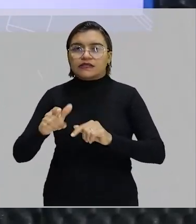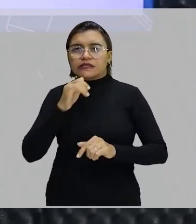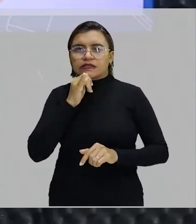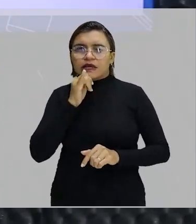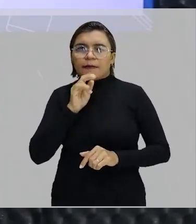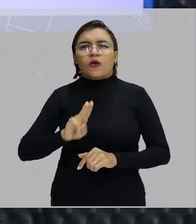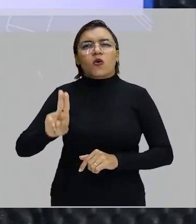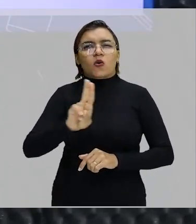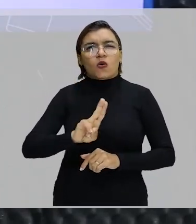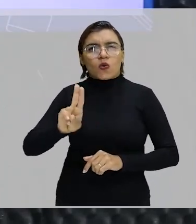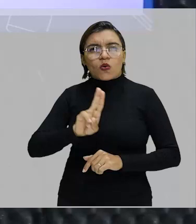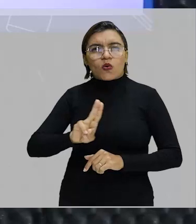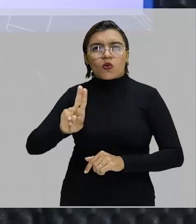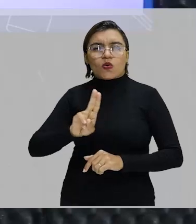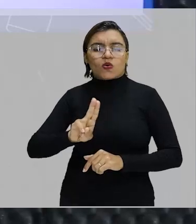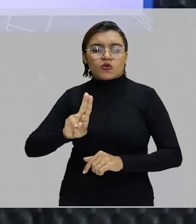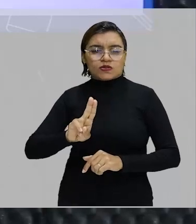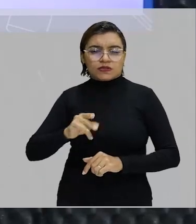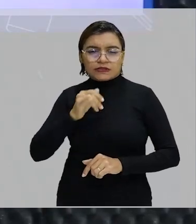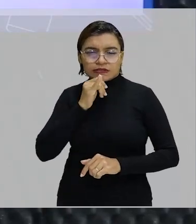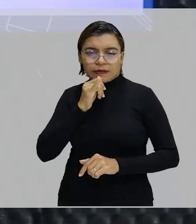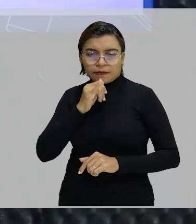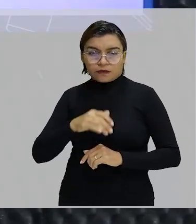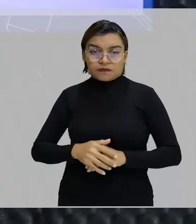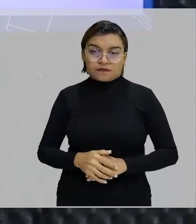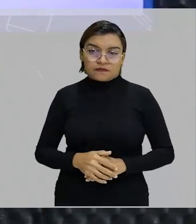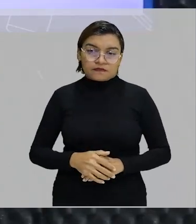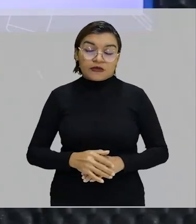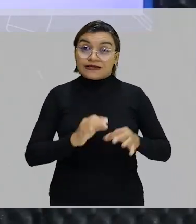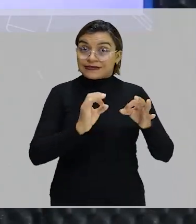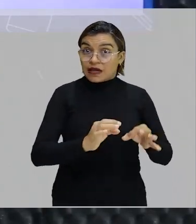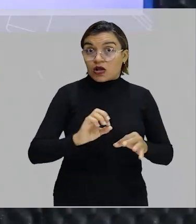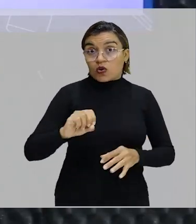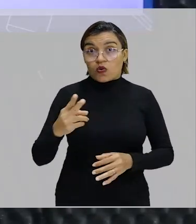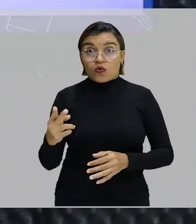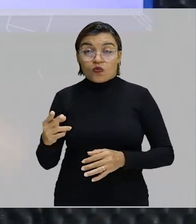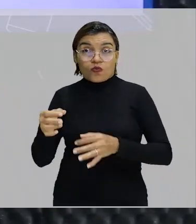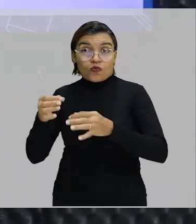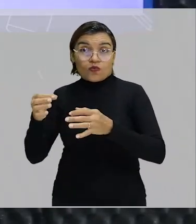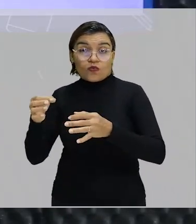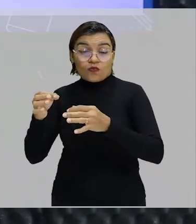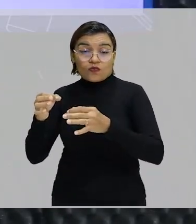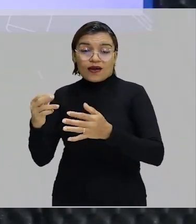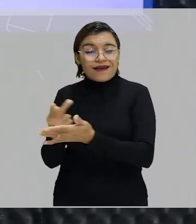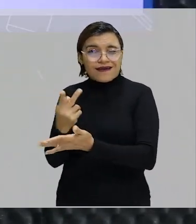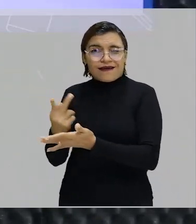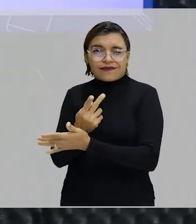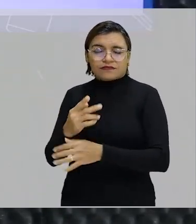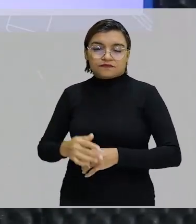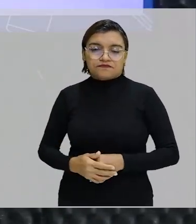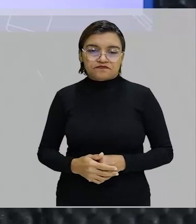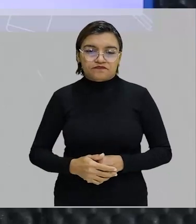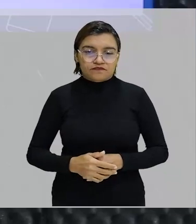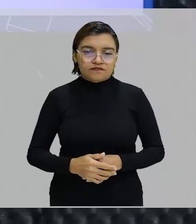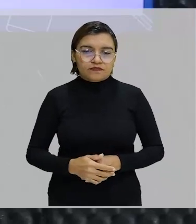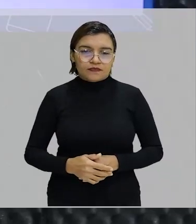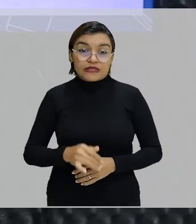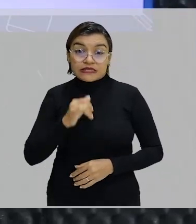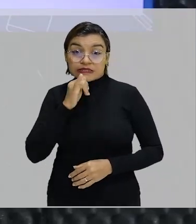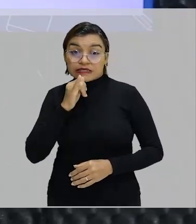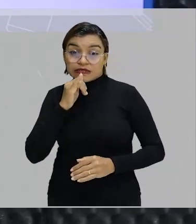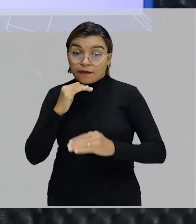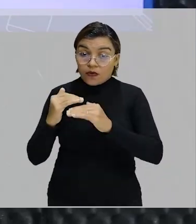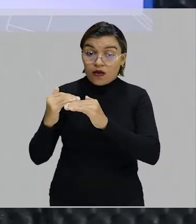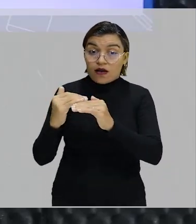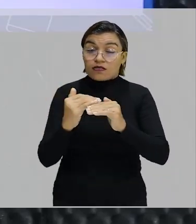corresponde, em geral, ao jogo do certo e errado. É certo falar desse jeito, é errado falar daquele outro jeito. Então, a norma é